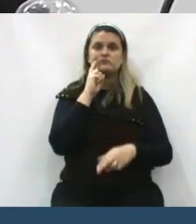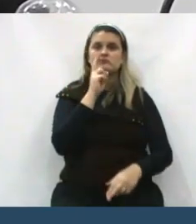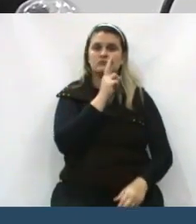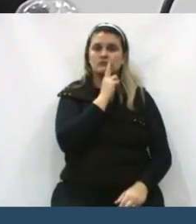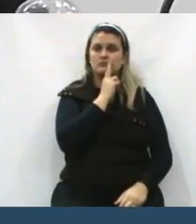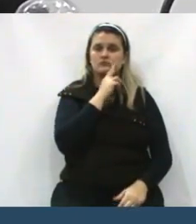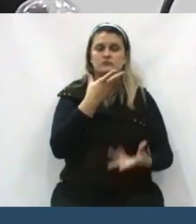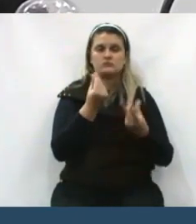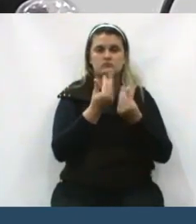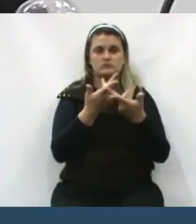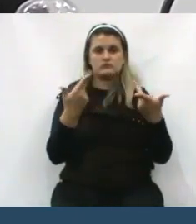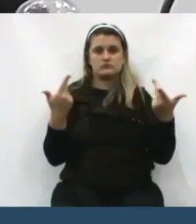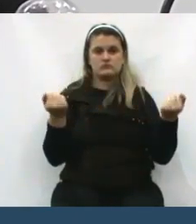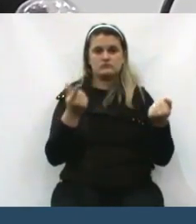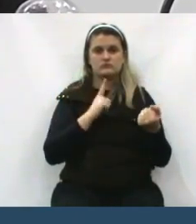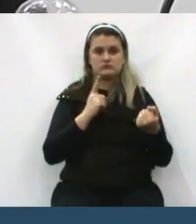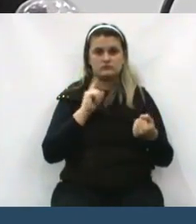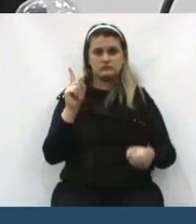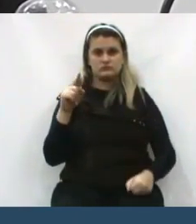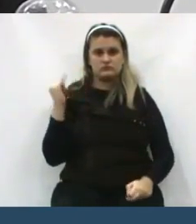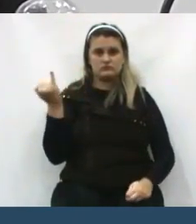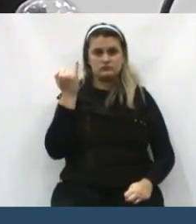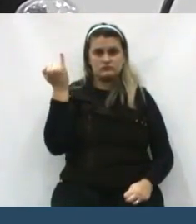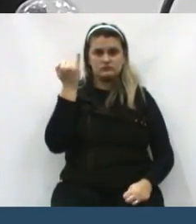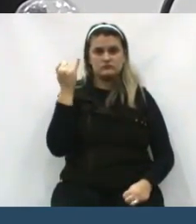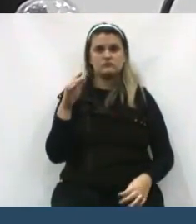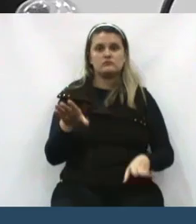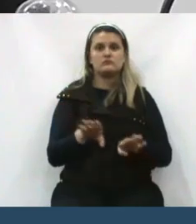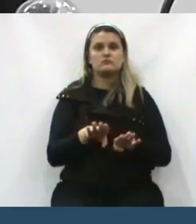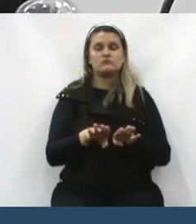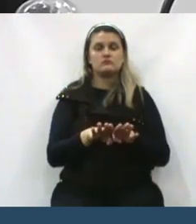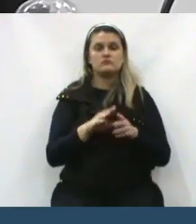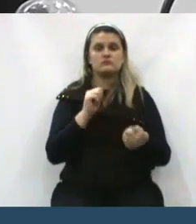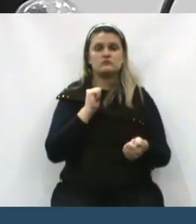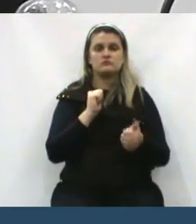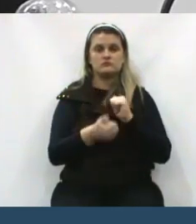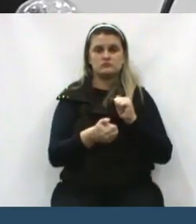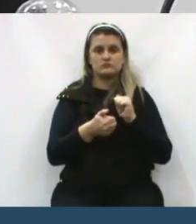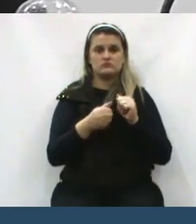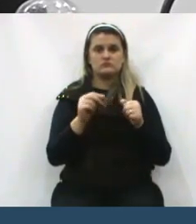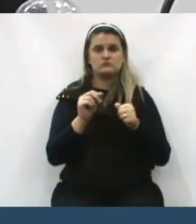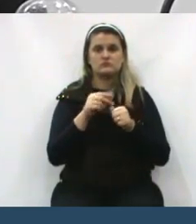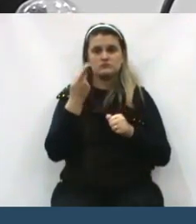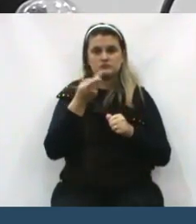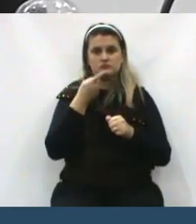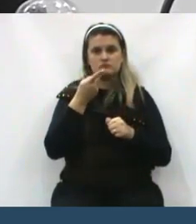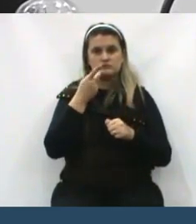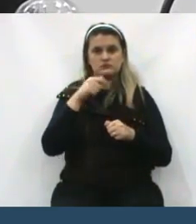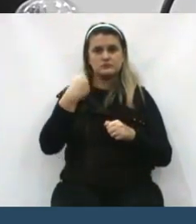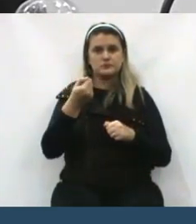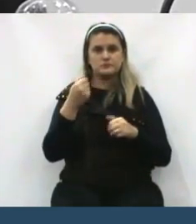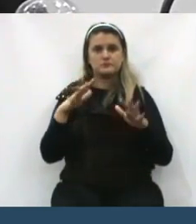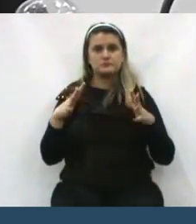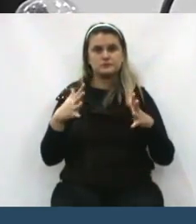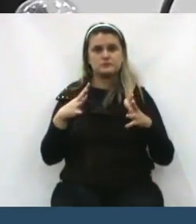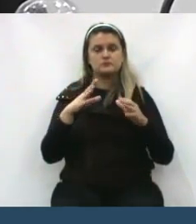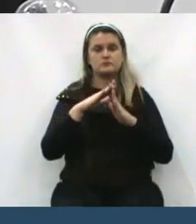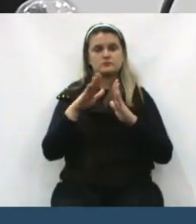cultural, como falei agora há pouco aqui da importância da restauração e recuperação, né, reitor, do nosso Cine Teatro Luz,